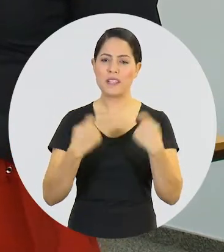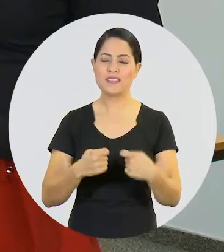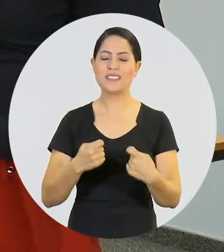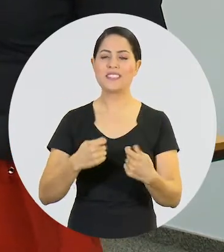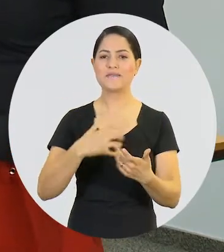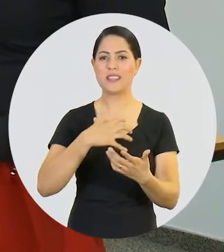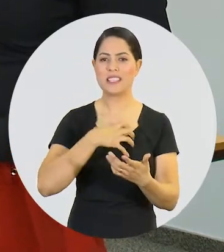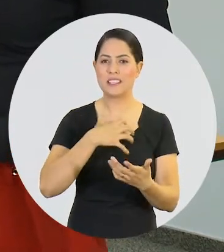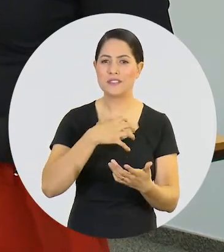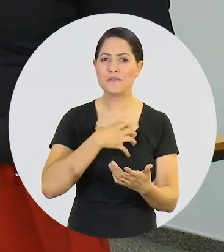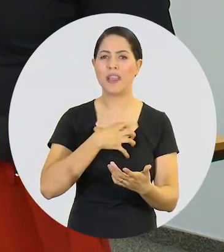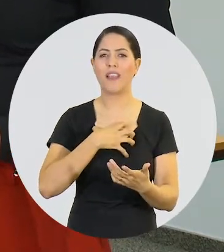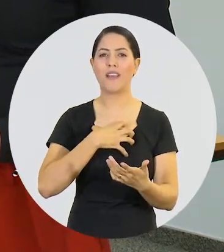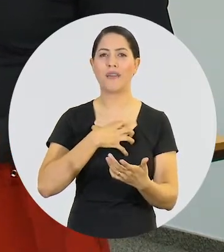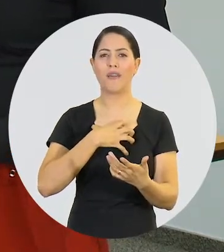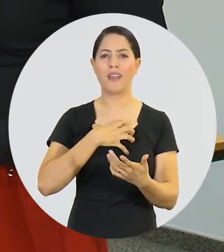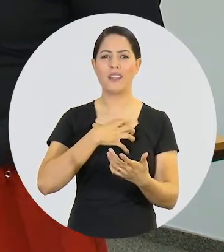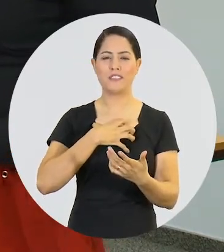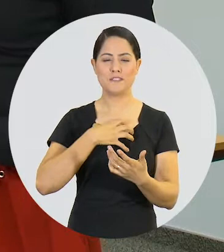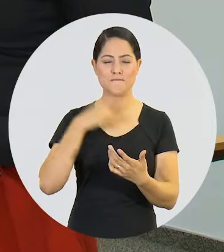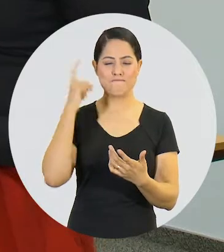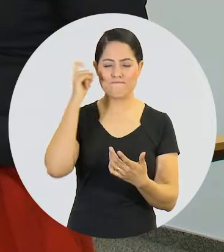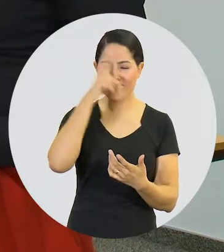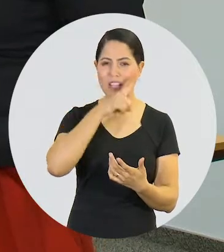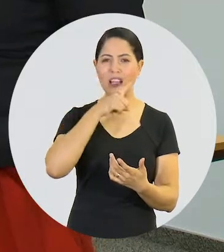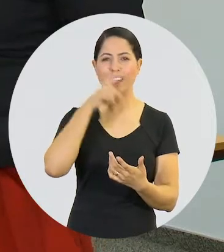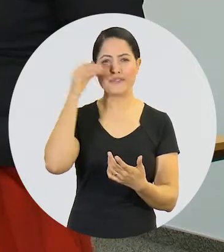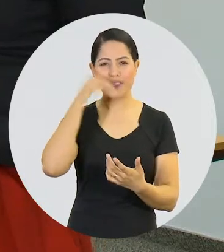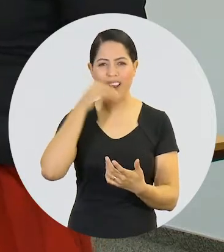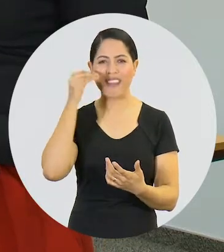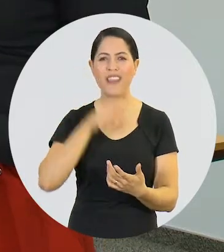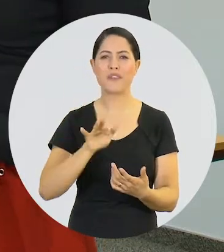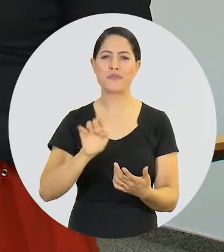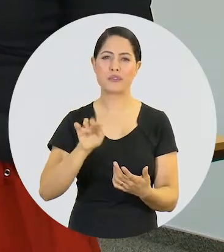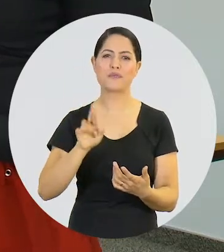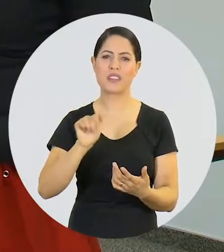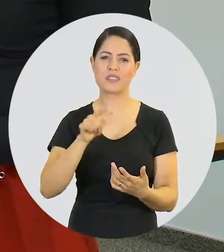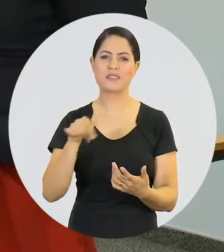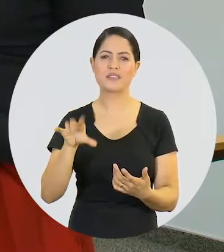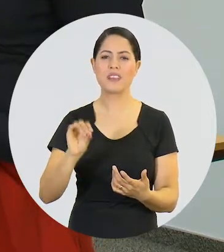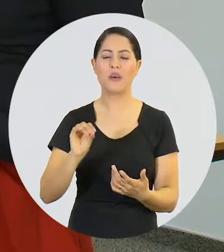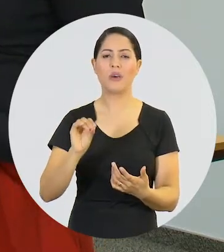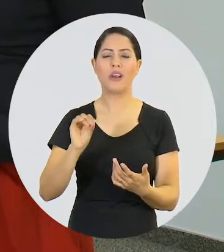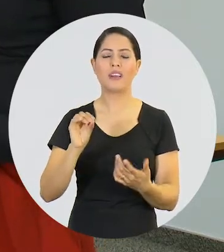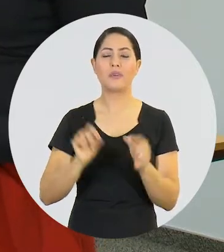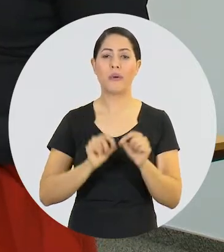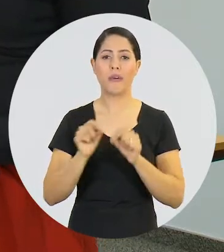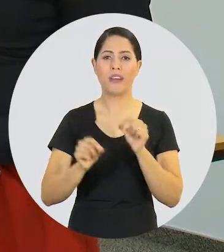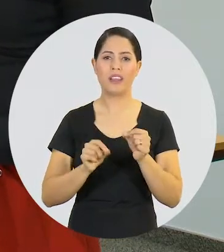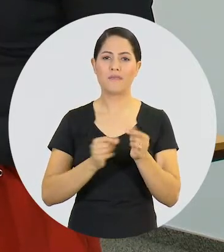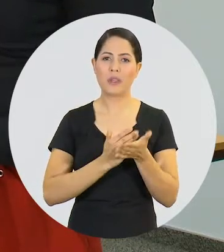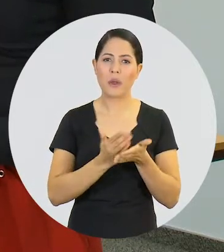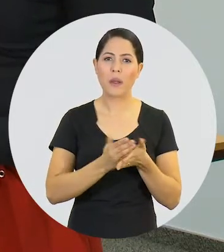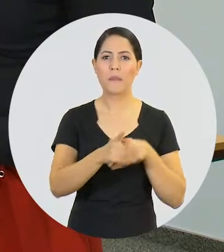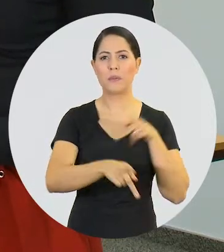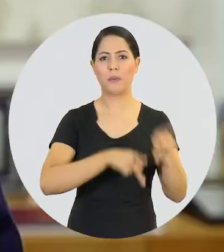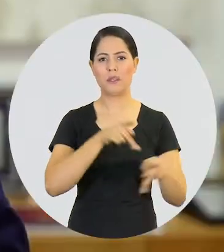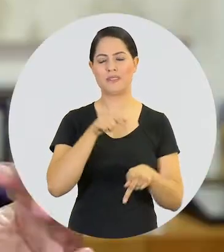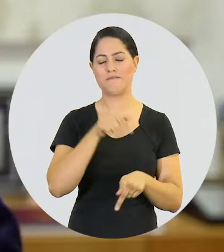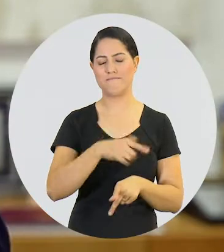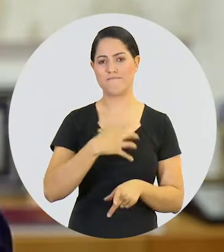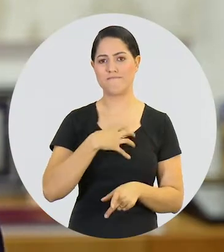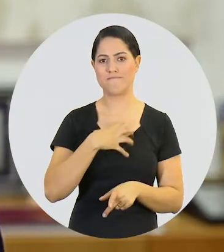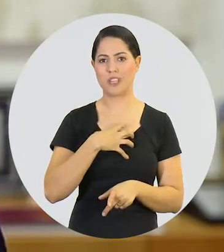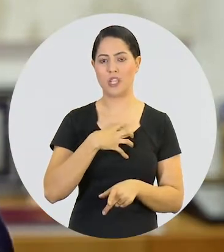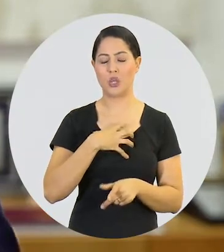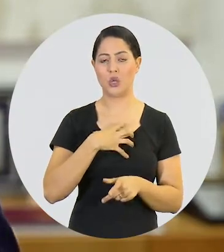esse sentimento de frustração que nasce da incapacidade de dar respostas aos anseios da população. Em